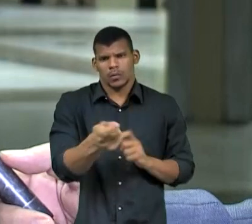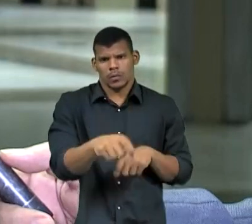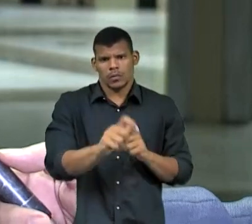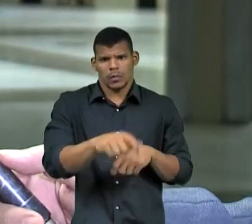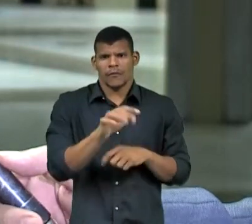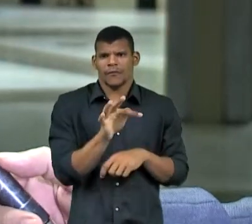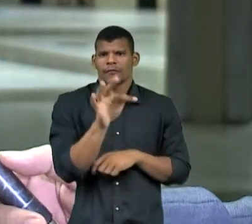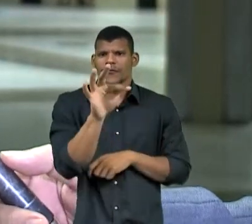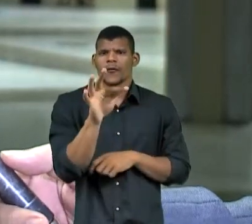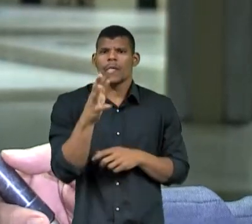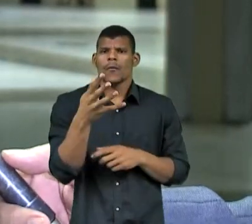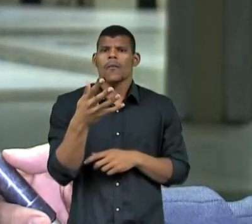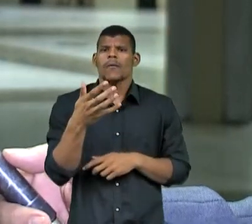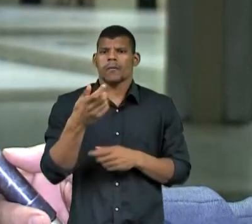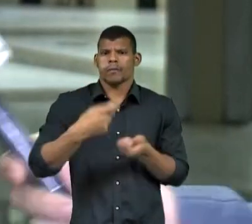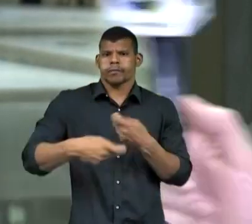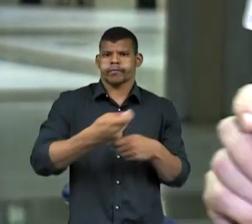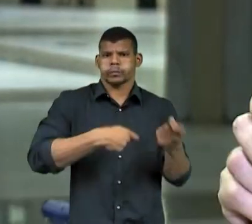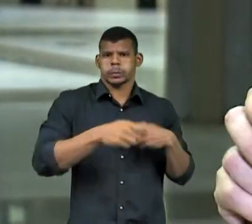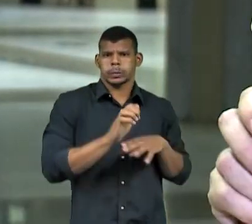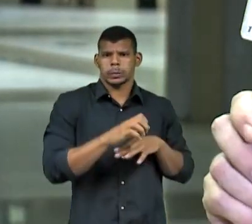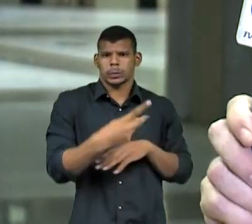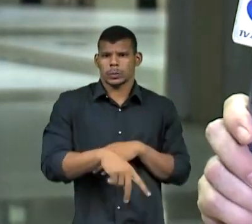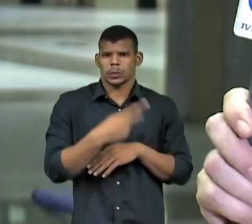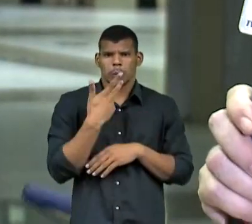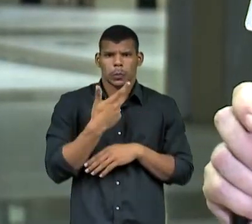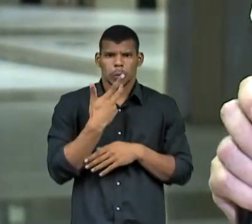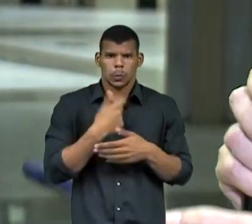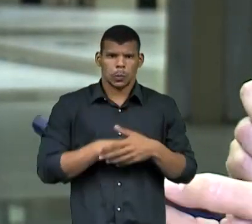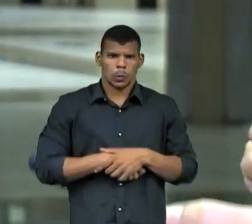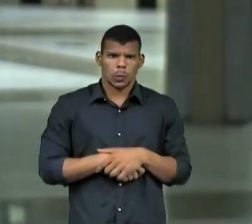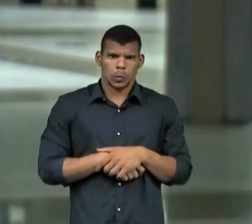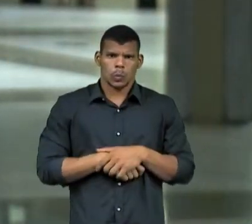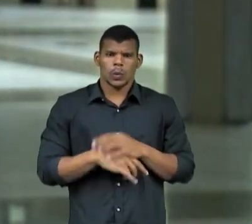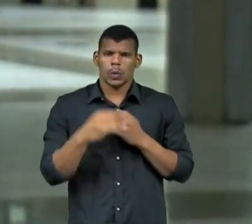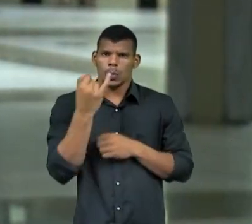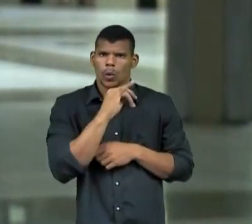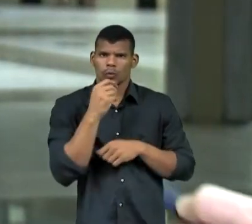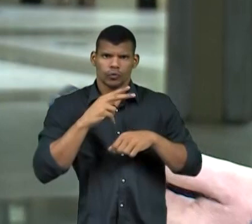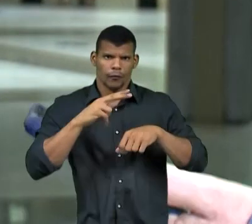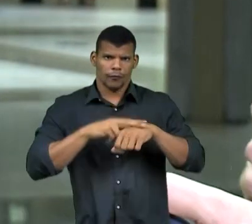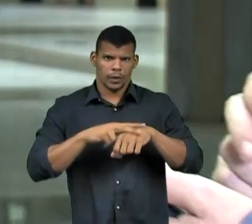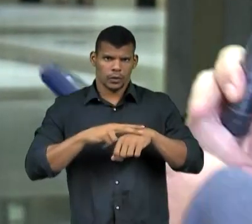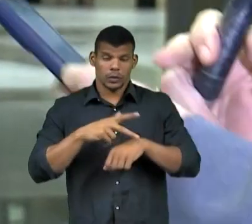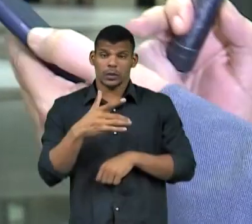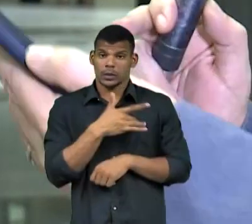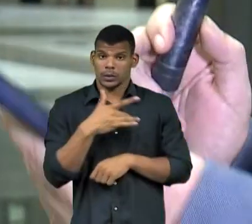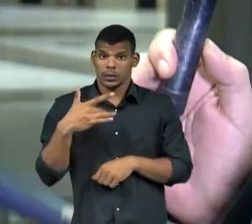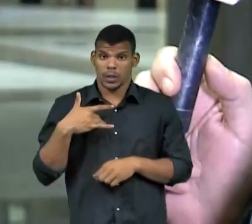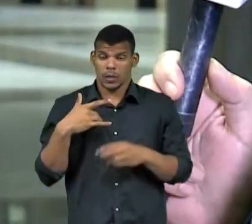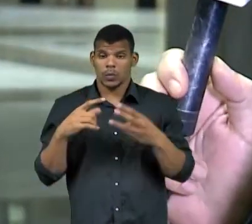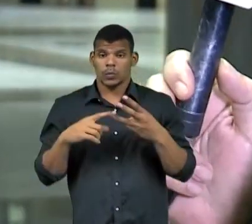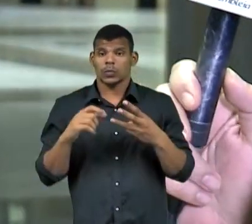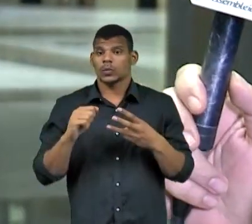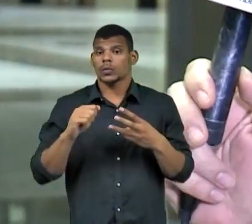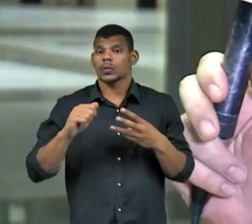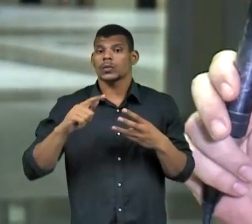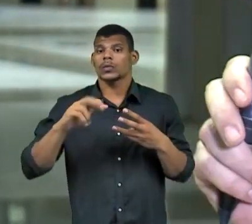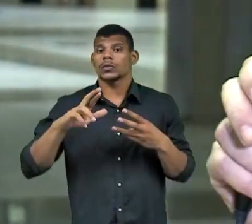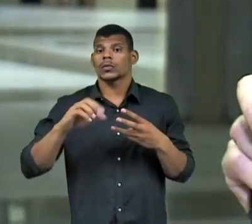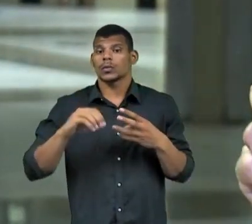futuro e assim movimentar a economia do nosso estado. Energia verde, saúde, agronegócio, o evento vai descortinar